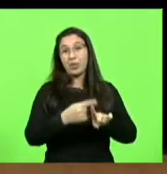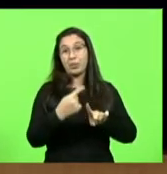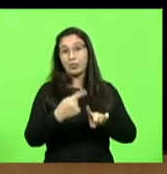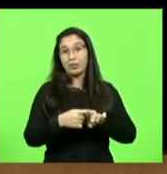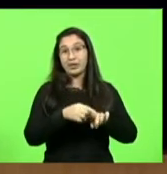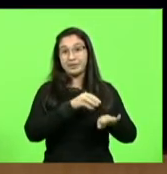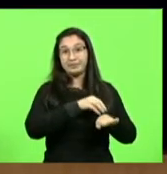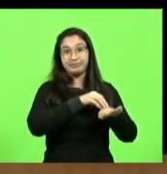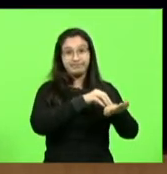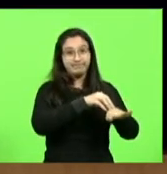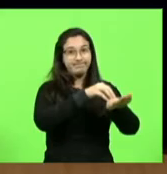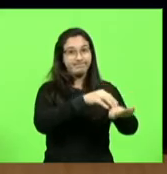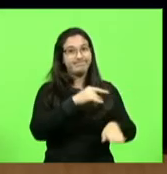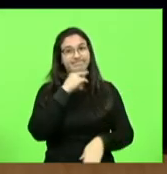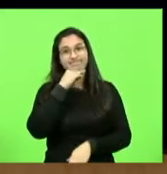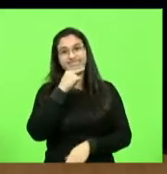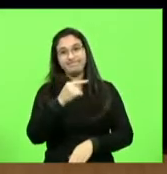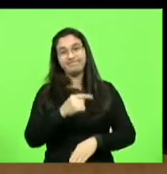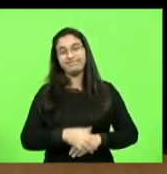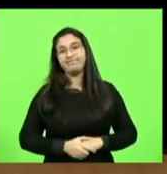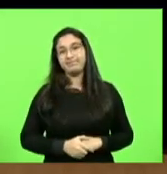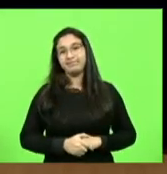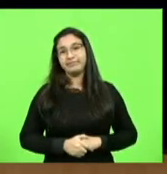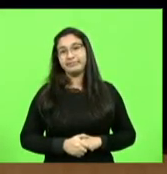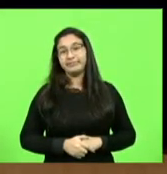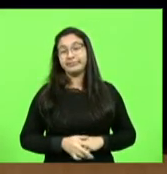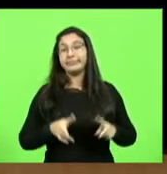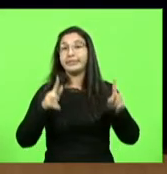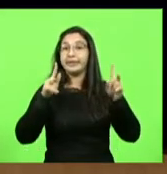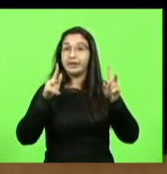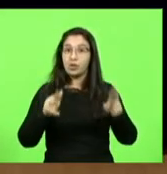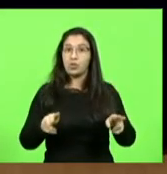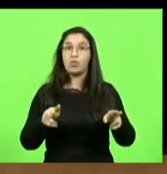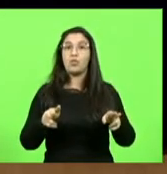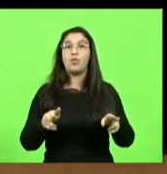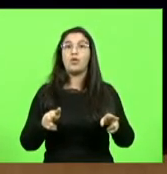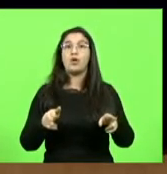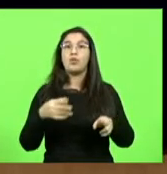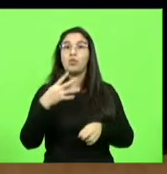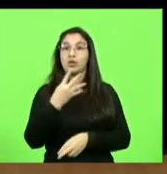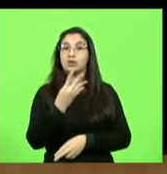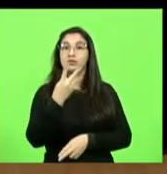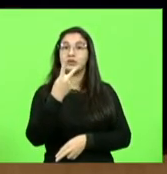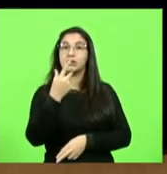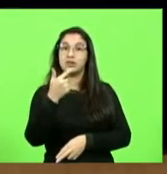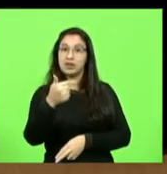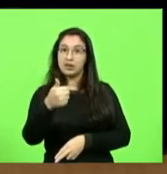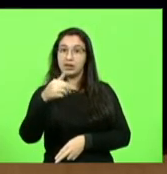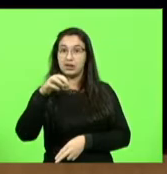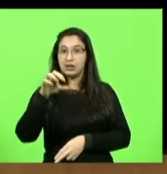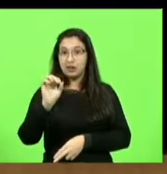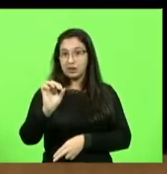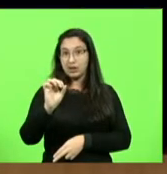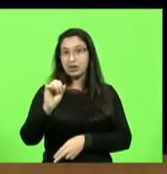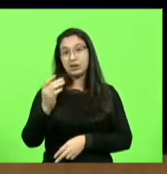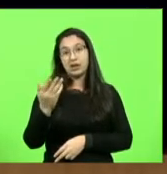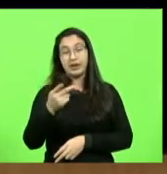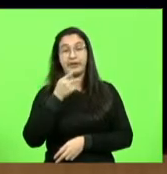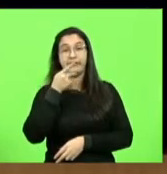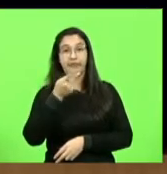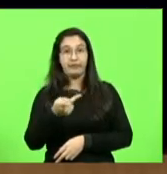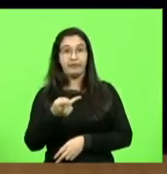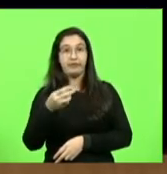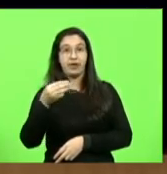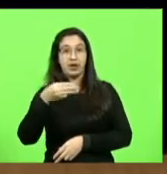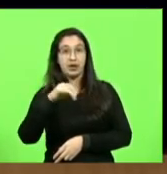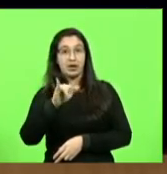vai permitir. E o mesmo acontece com a 470, como bem fala o deputado Milton Obos,